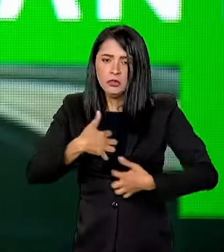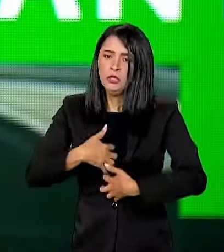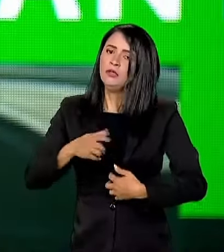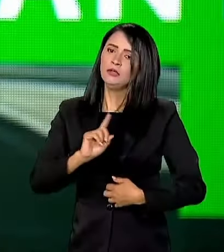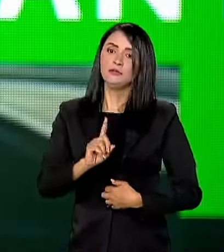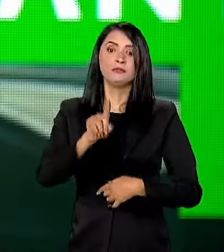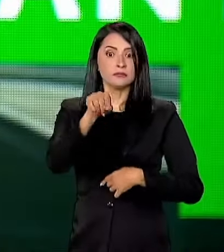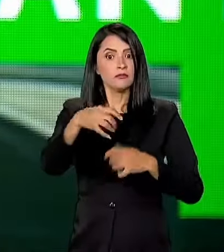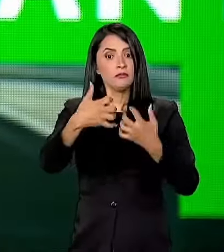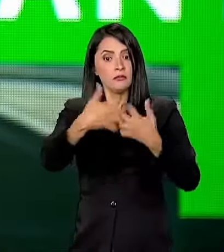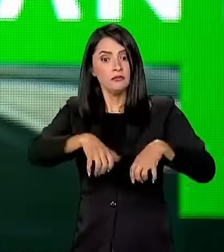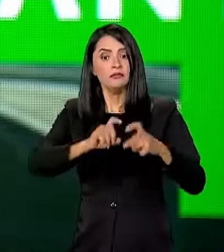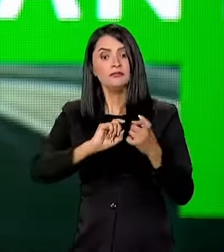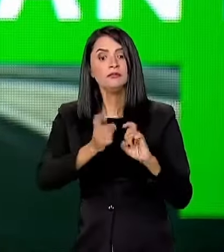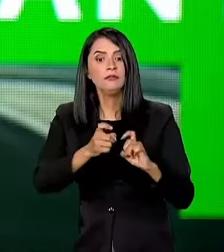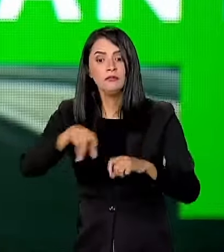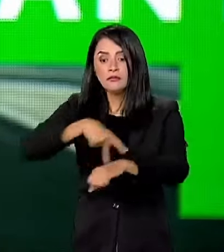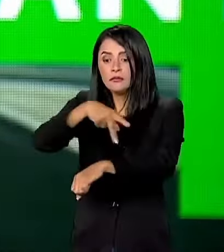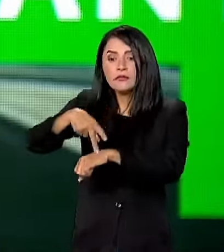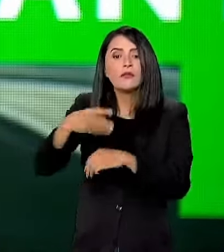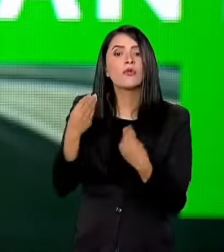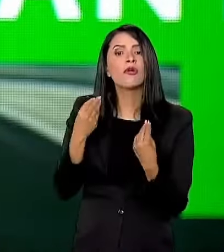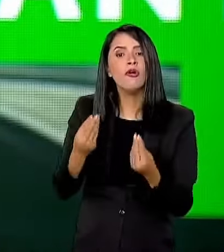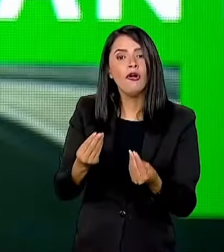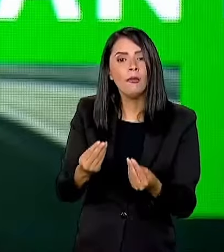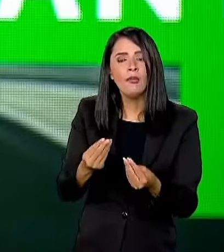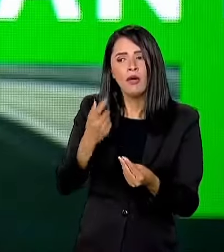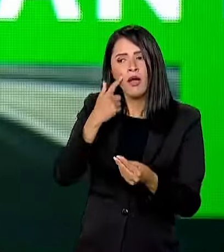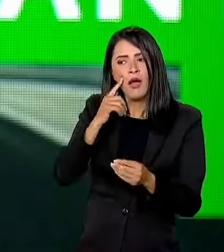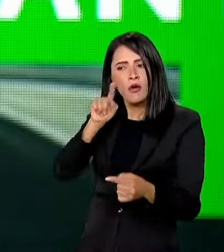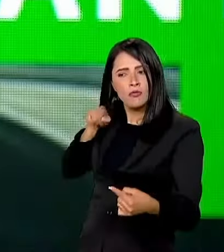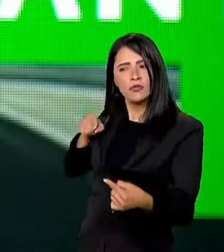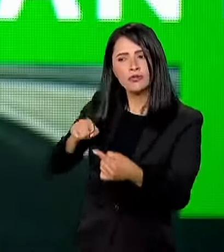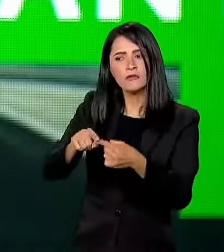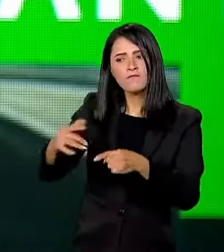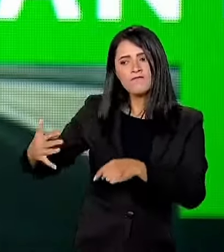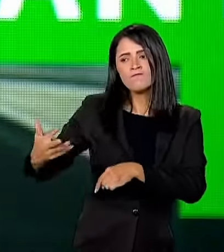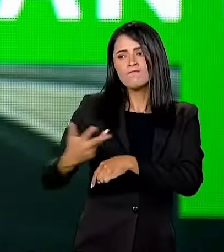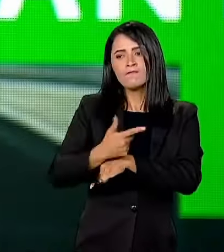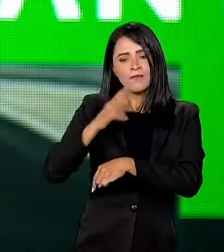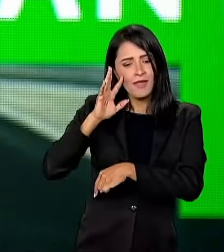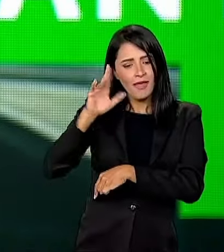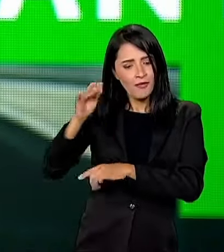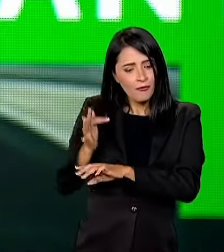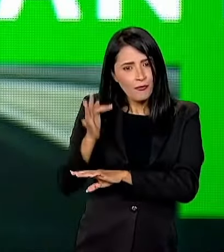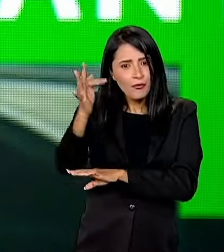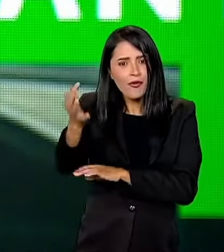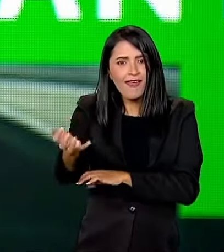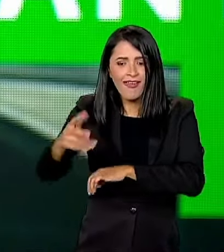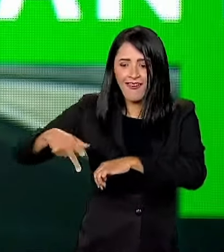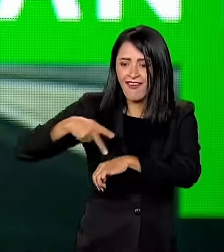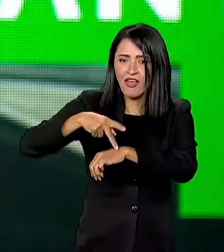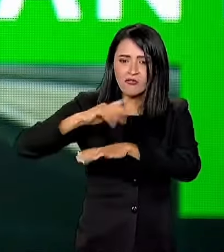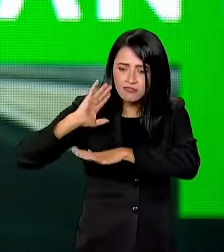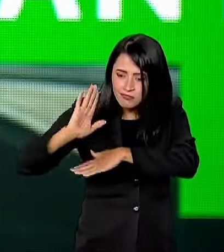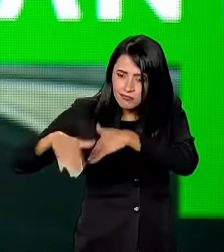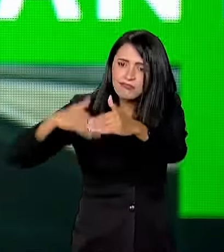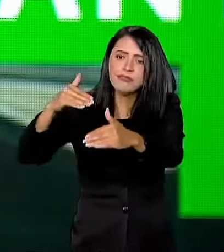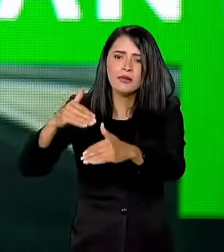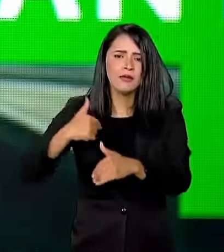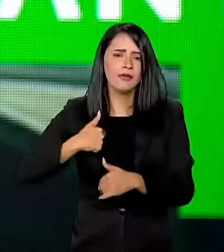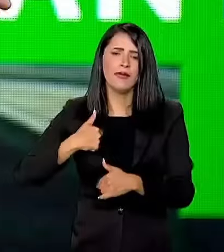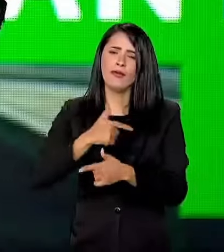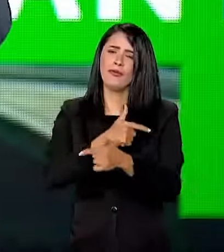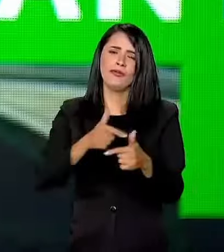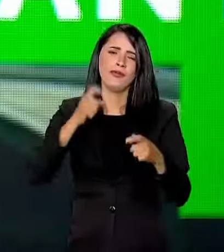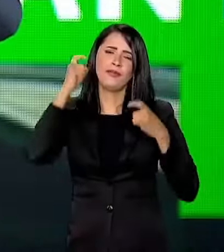Você governa um país em função da qualidade do país que você sonha em criar. E eu não tenho nenhuma